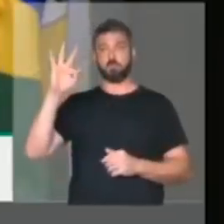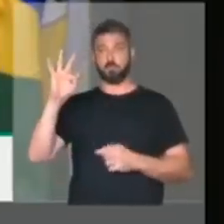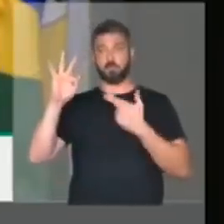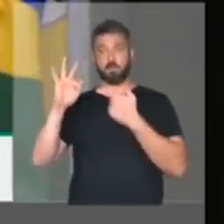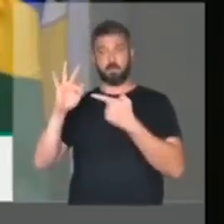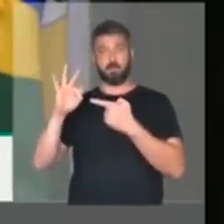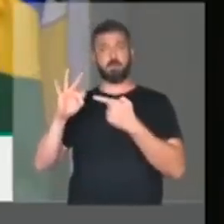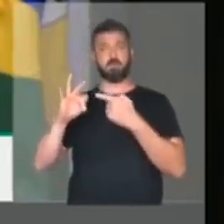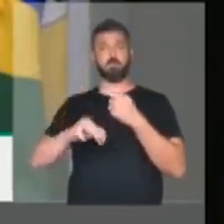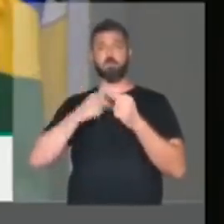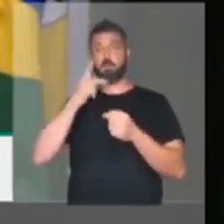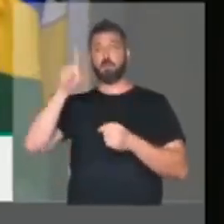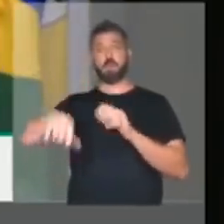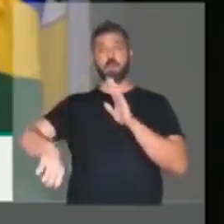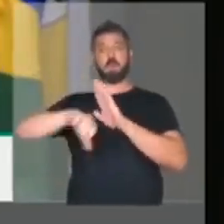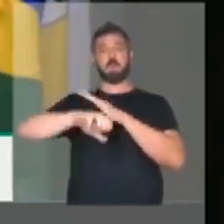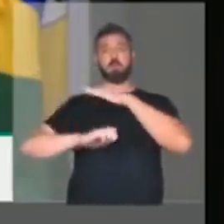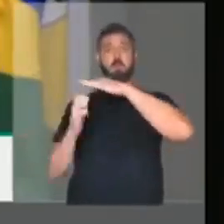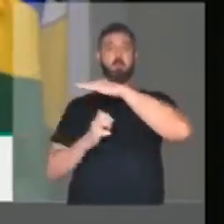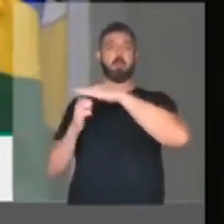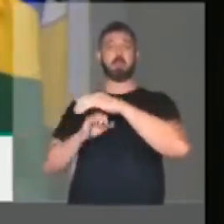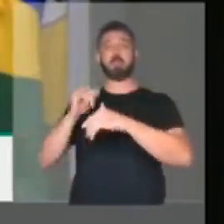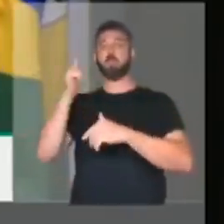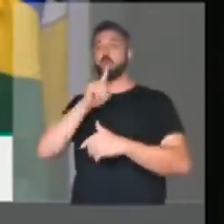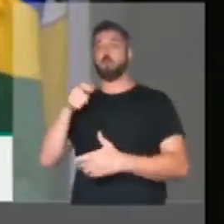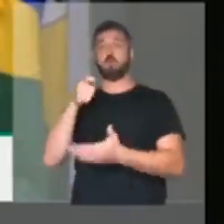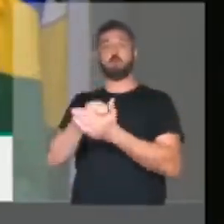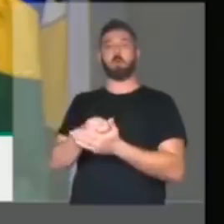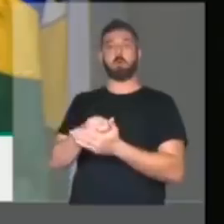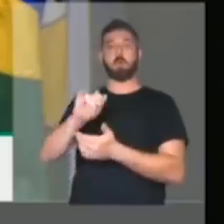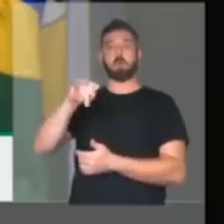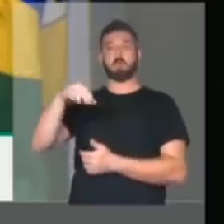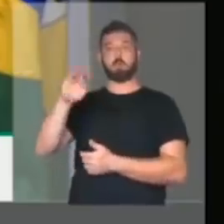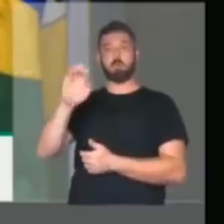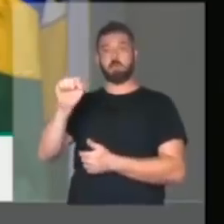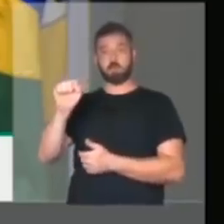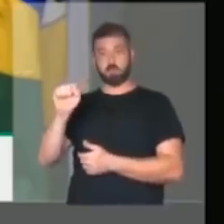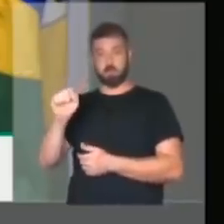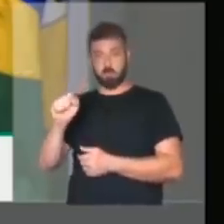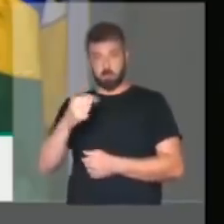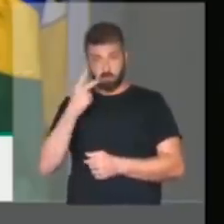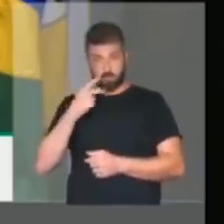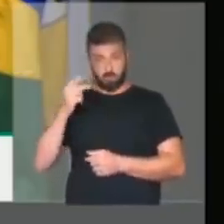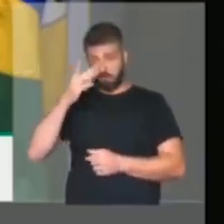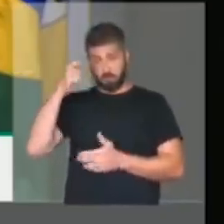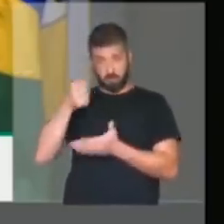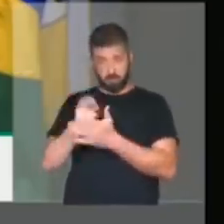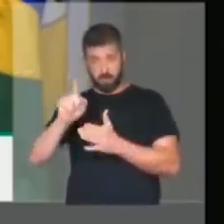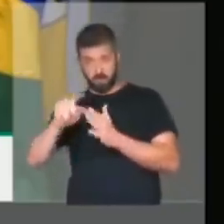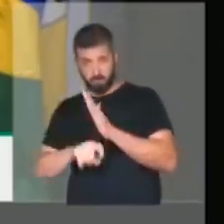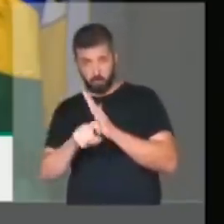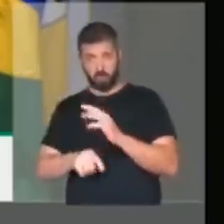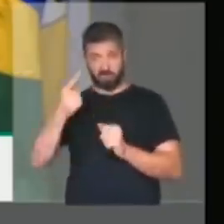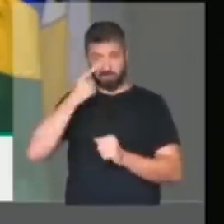Federal criminaliza o empresário que não consegue pagar o seu ICMS. Eu não estou falando aqui de sonegador, não estou aqui falando